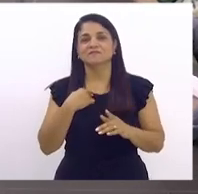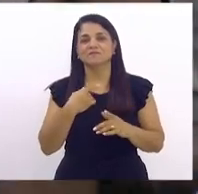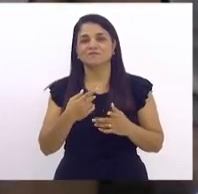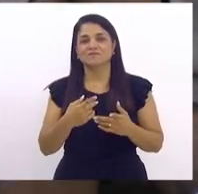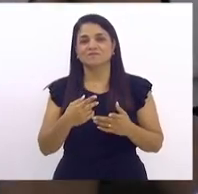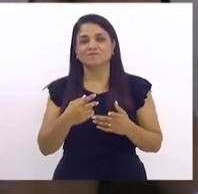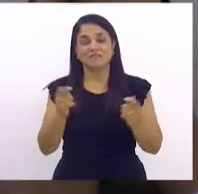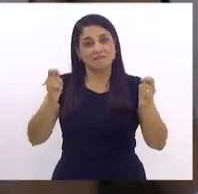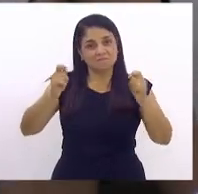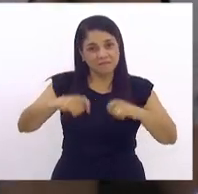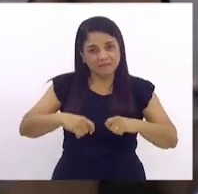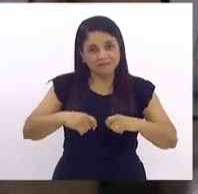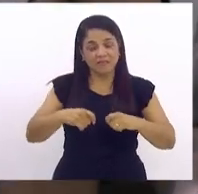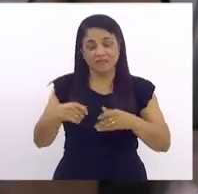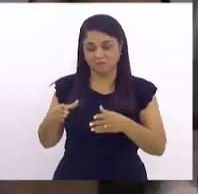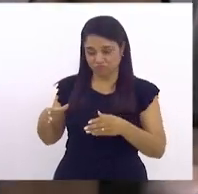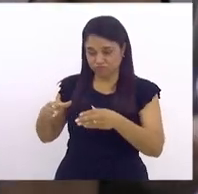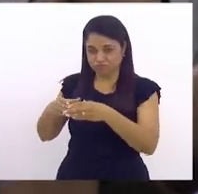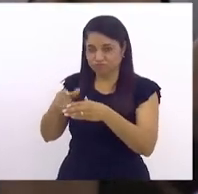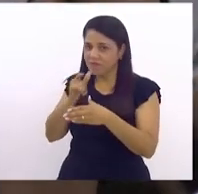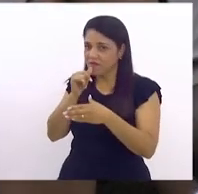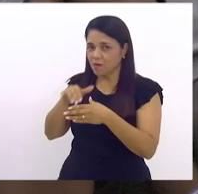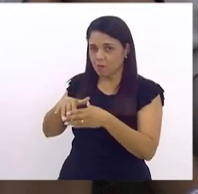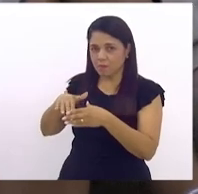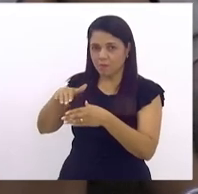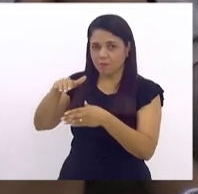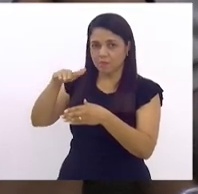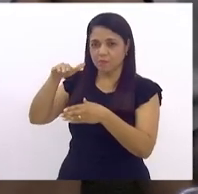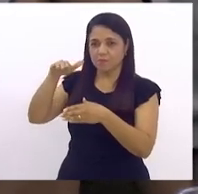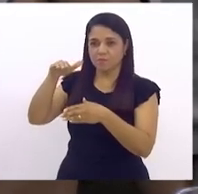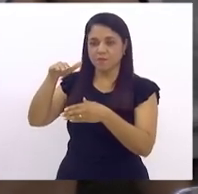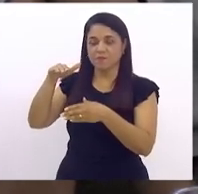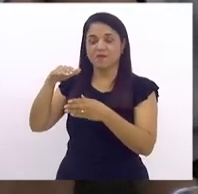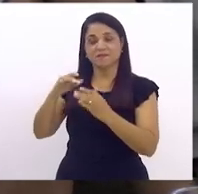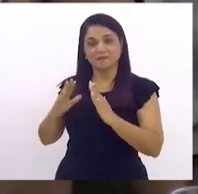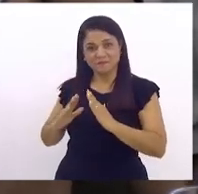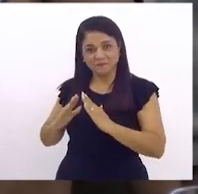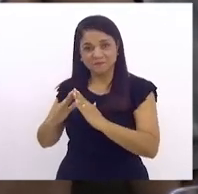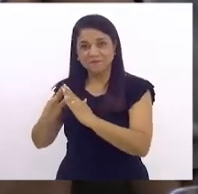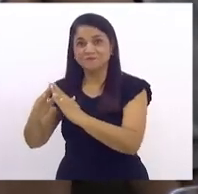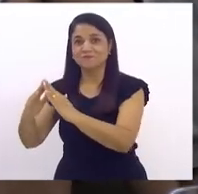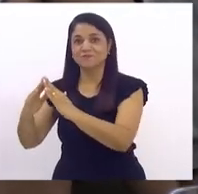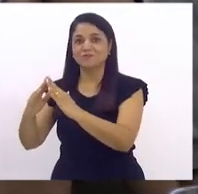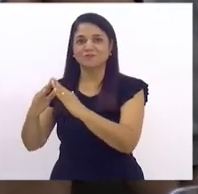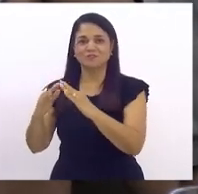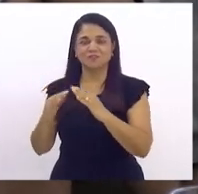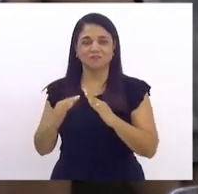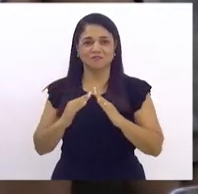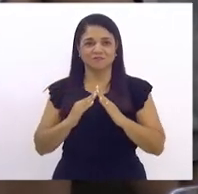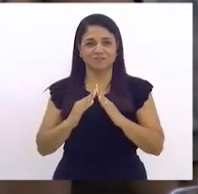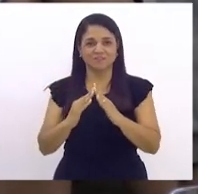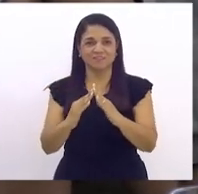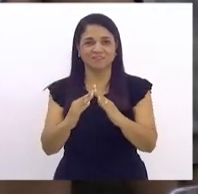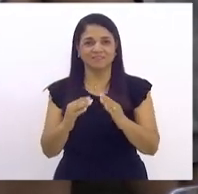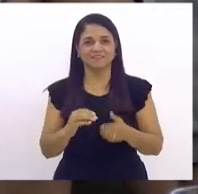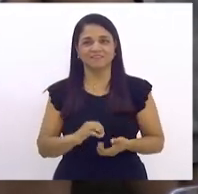sobre capacidade dos reservatórios dos conjuntos habitacionais.